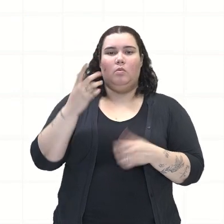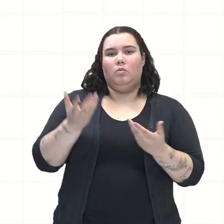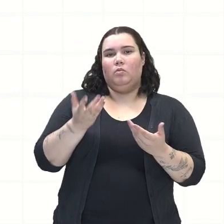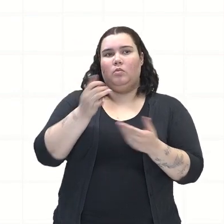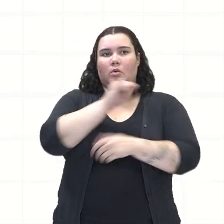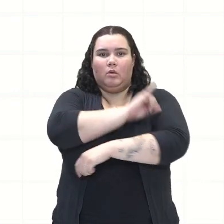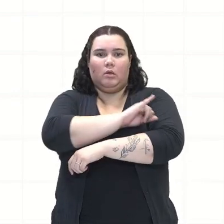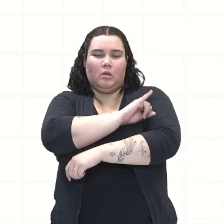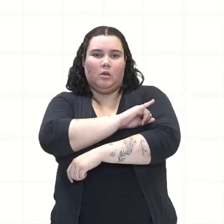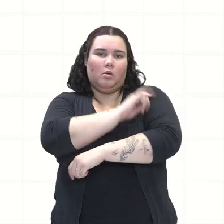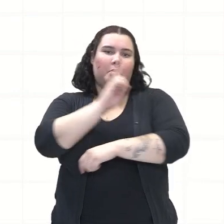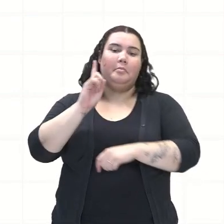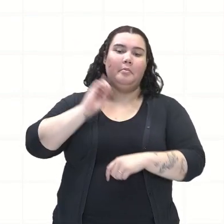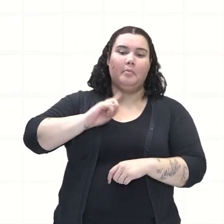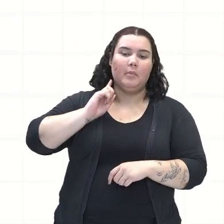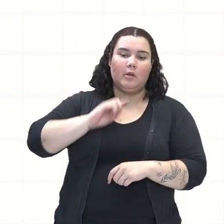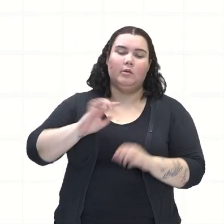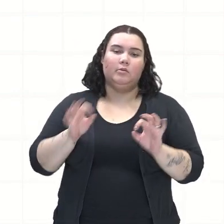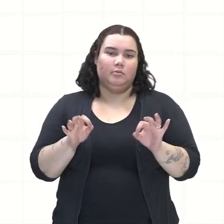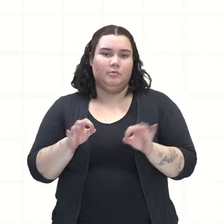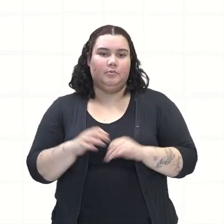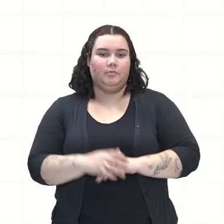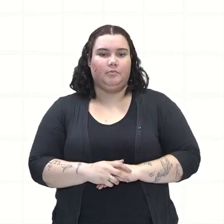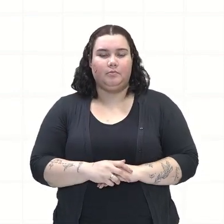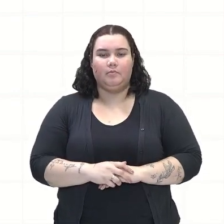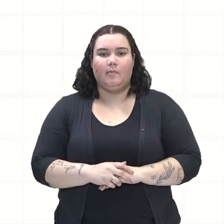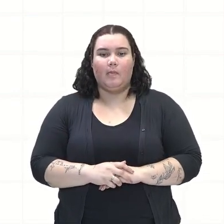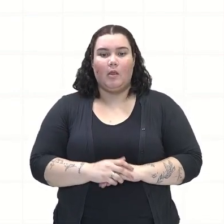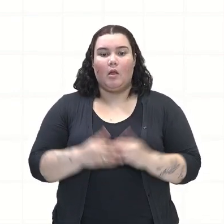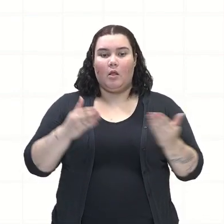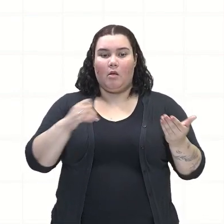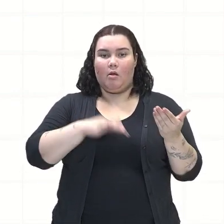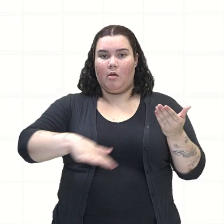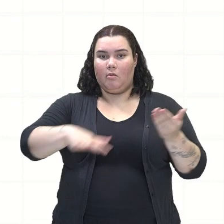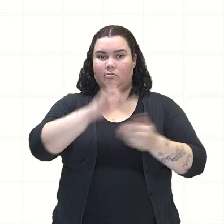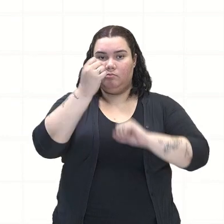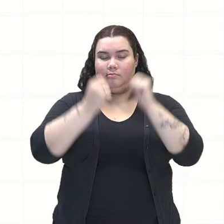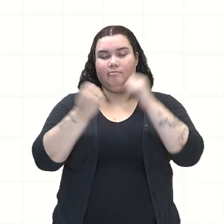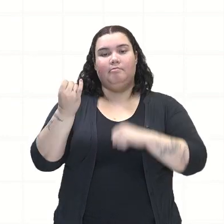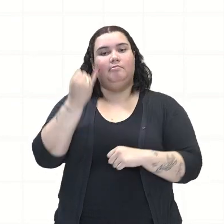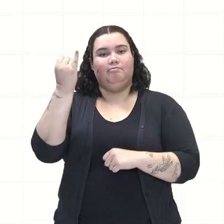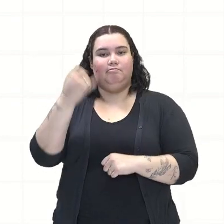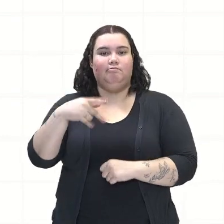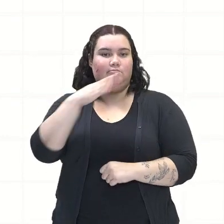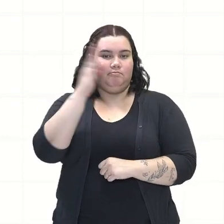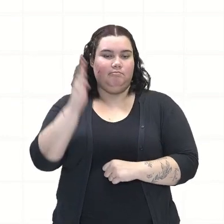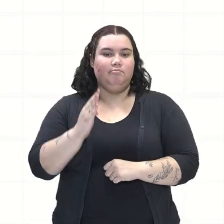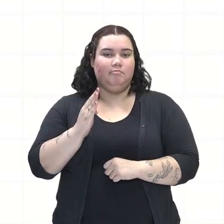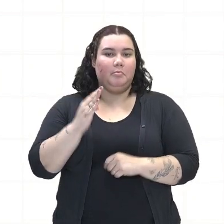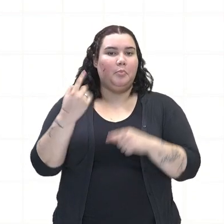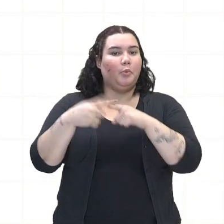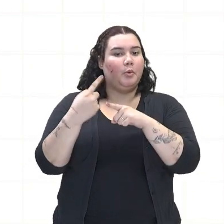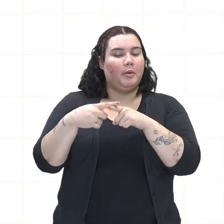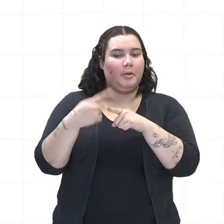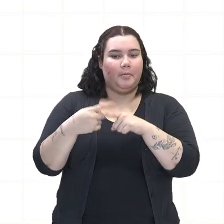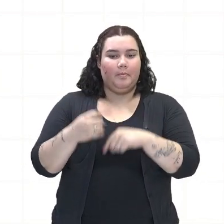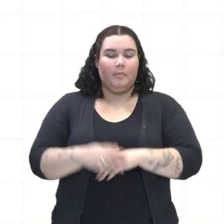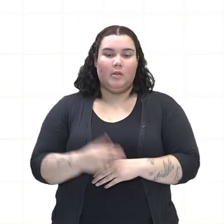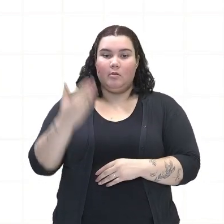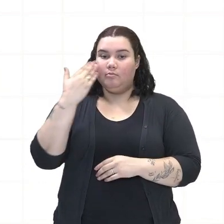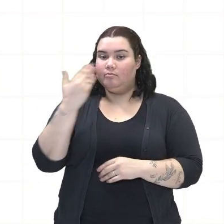parte lá do Brasil. A indústria ela é muito importante para o território brasileiro. Quando a gente observa na próxima tela esses dados aí